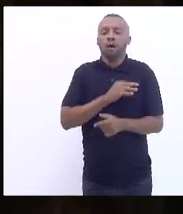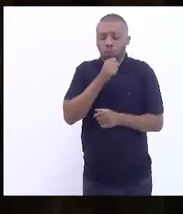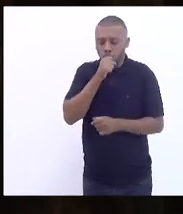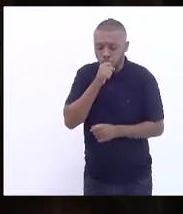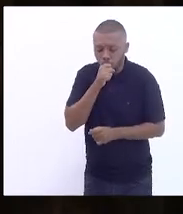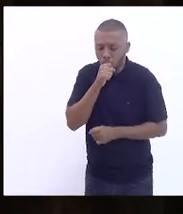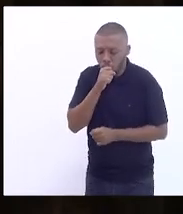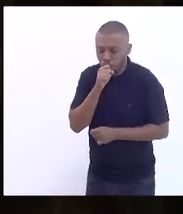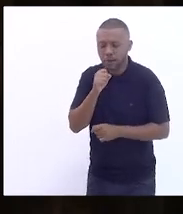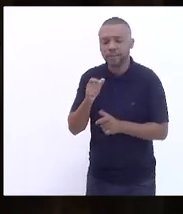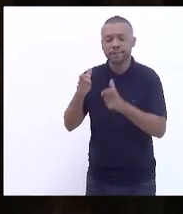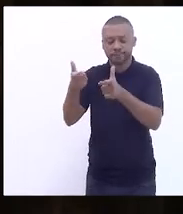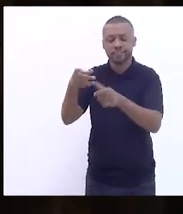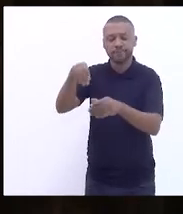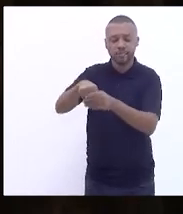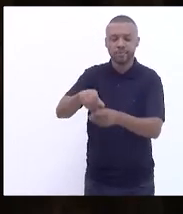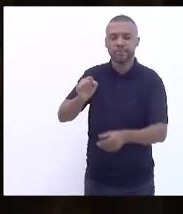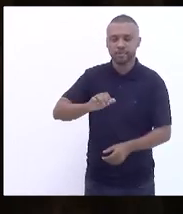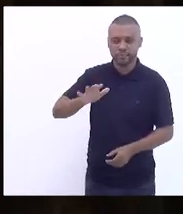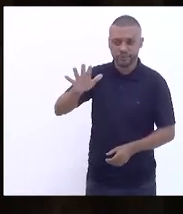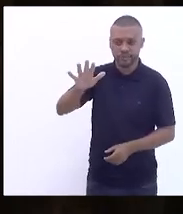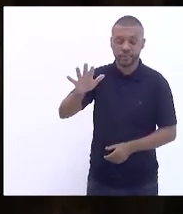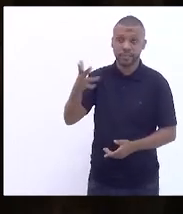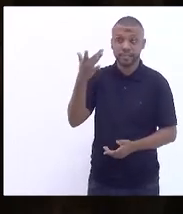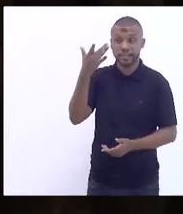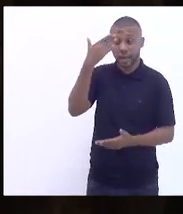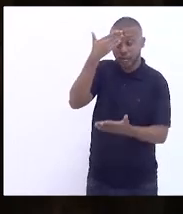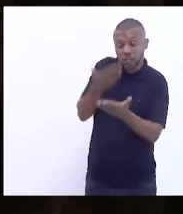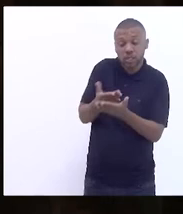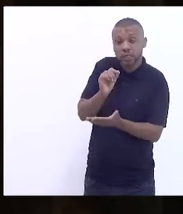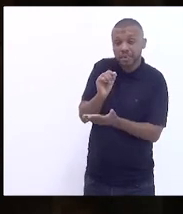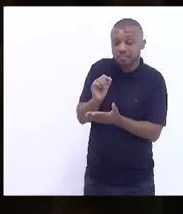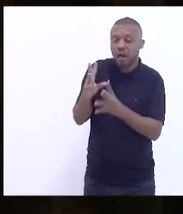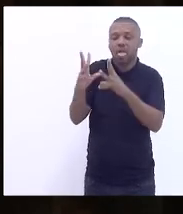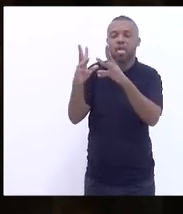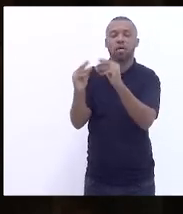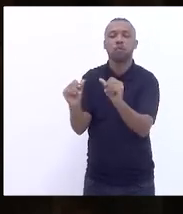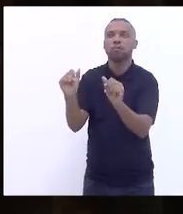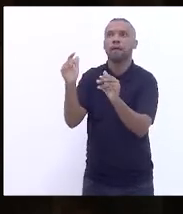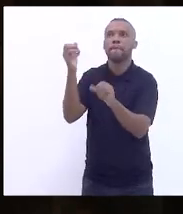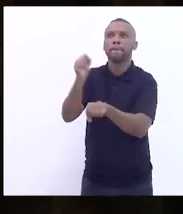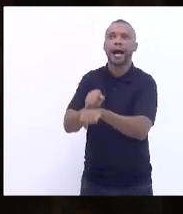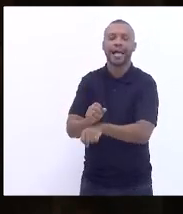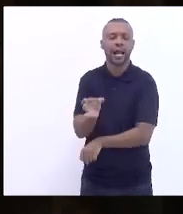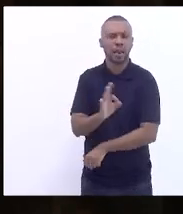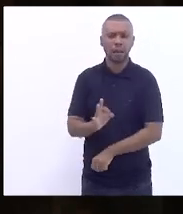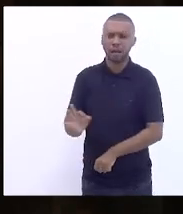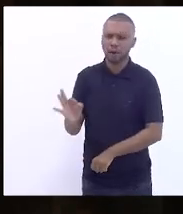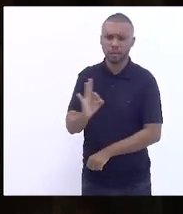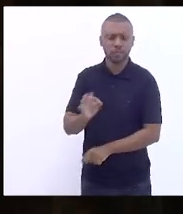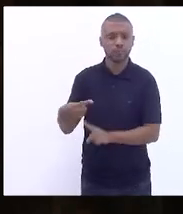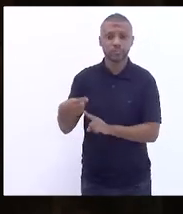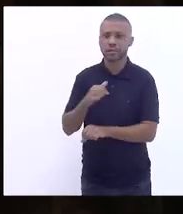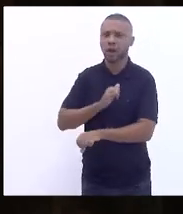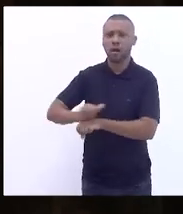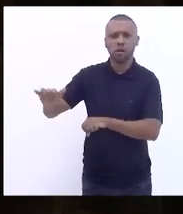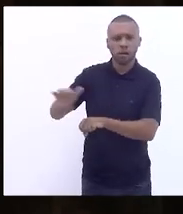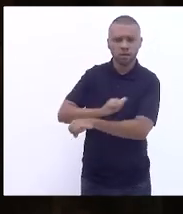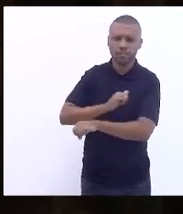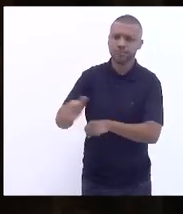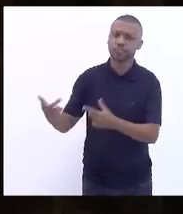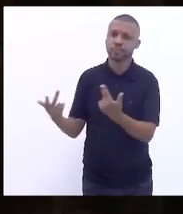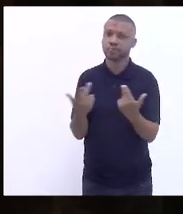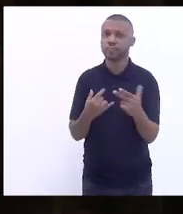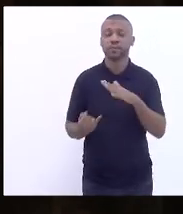E que a gente acha que ela não vai cessar né É porque são táticas como